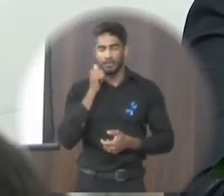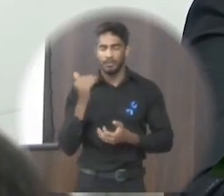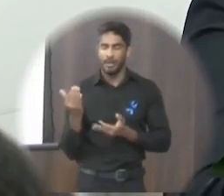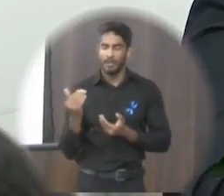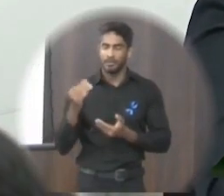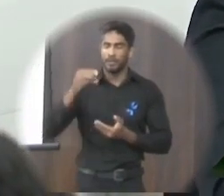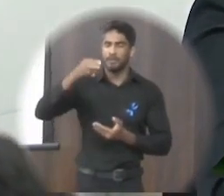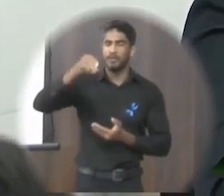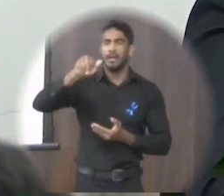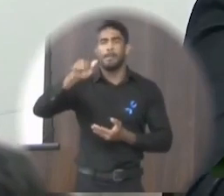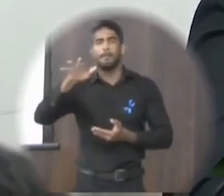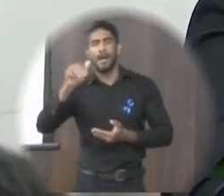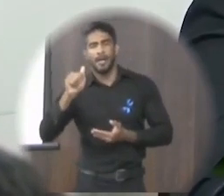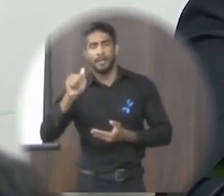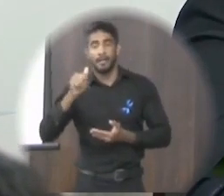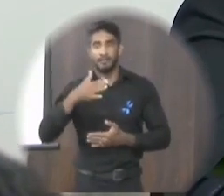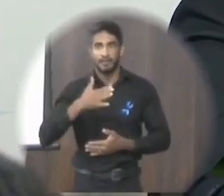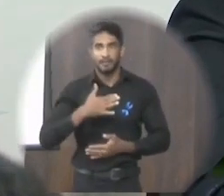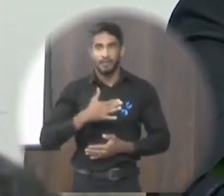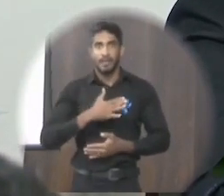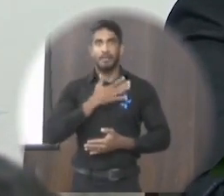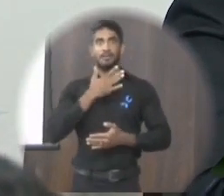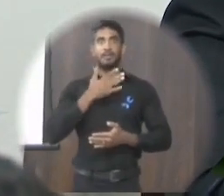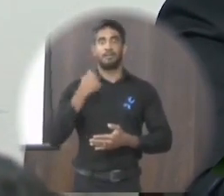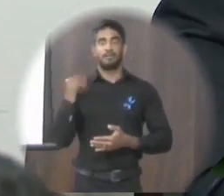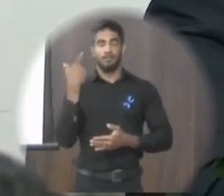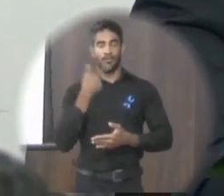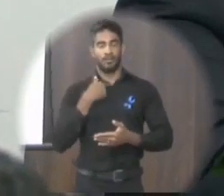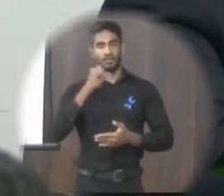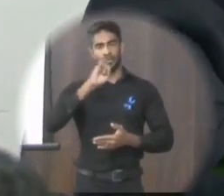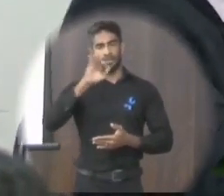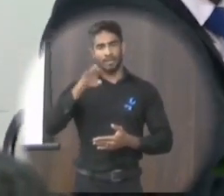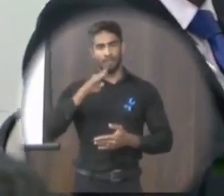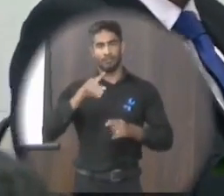Mendonça, que na verdade foi um choque não só em Janaúba, mas no Brasil.